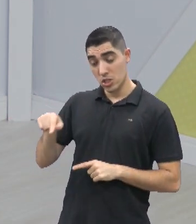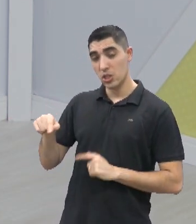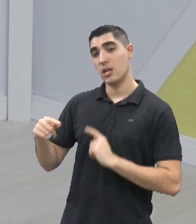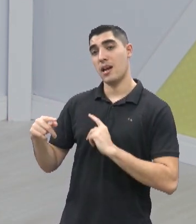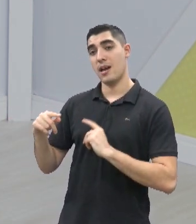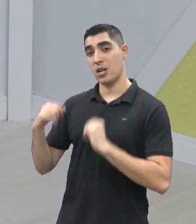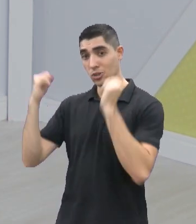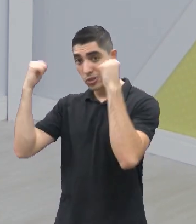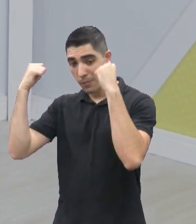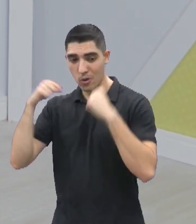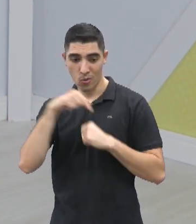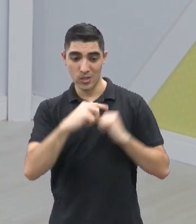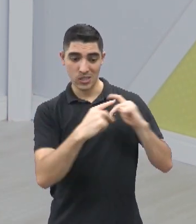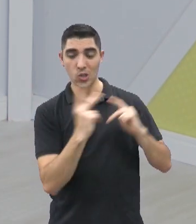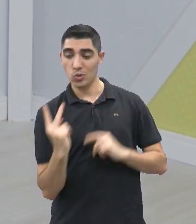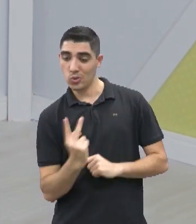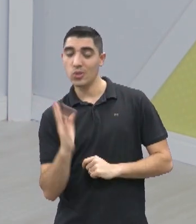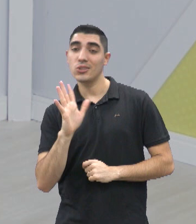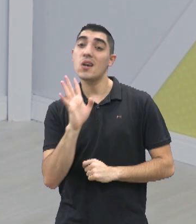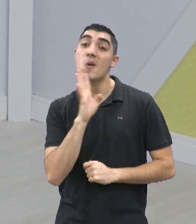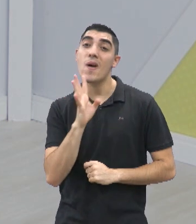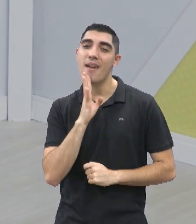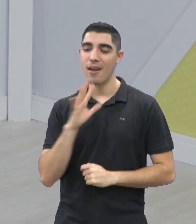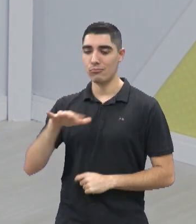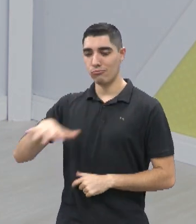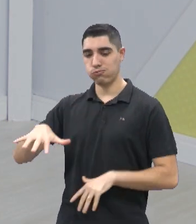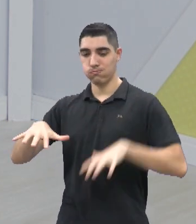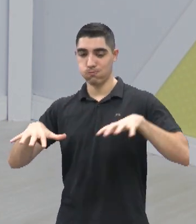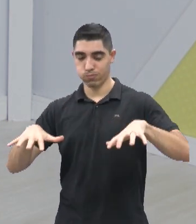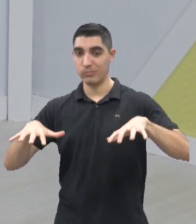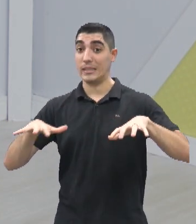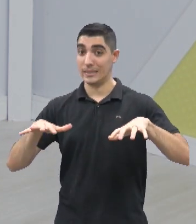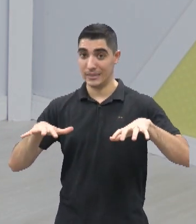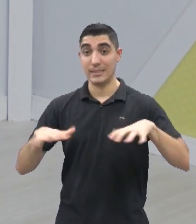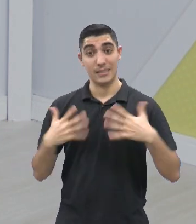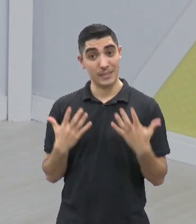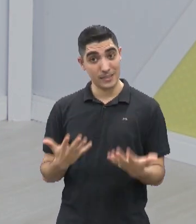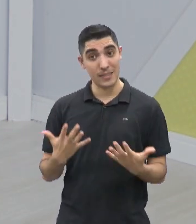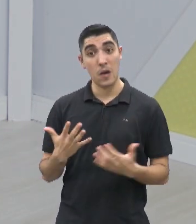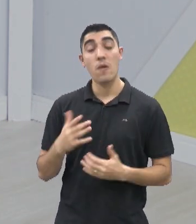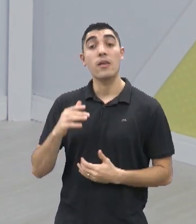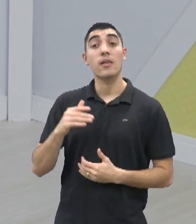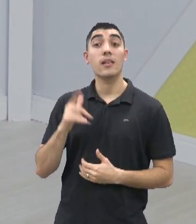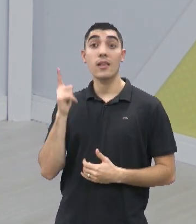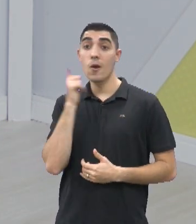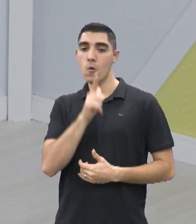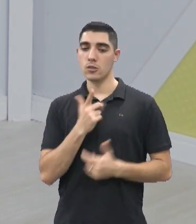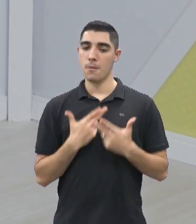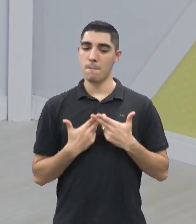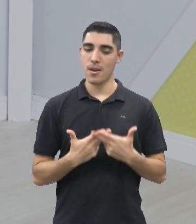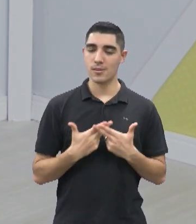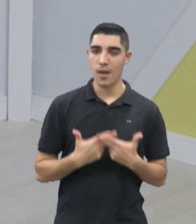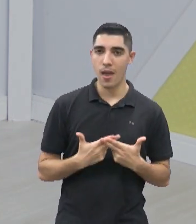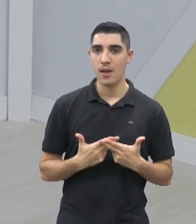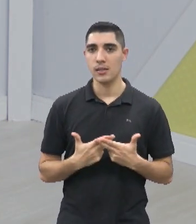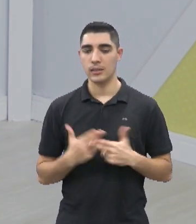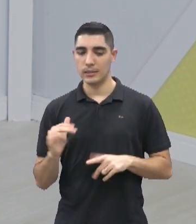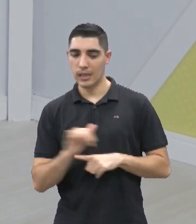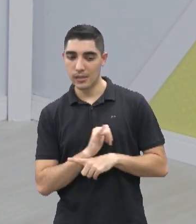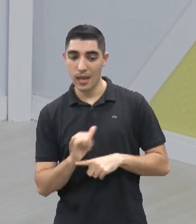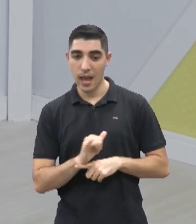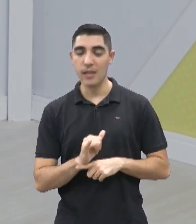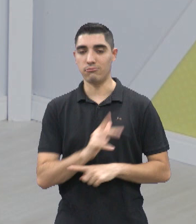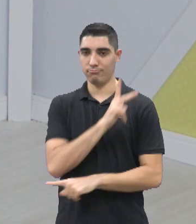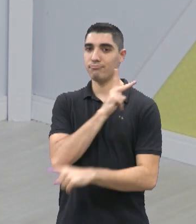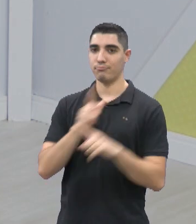é que uma equipe joga e a outra também, portanto, quem tiver mais cabeça fria e um bom futsal vai levar a classificação, que para o São